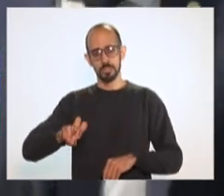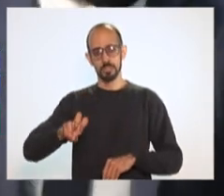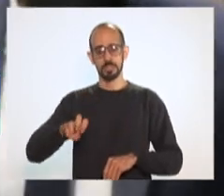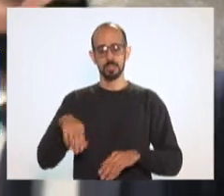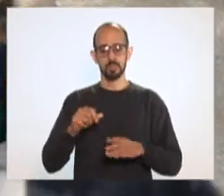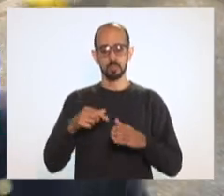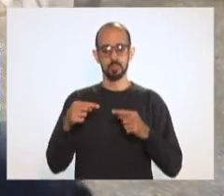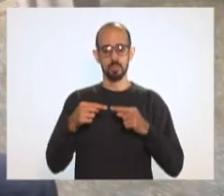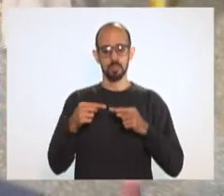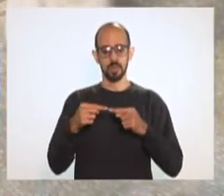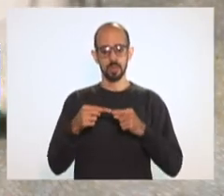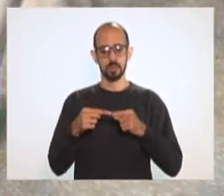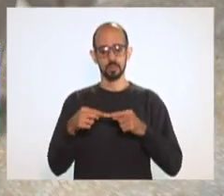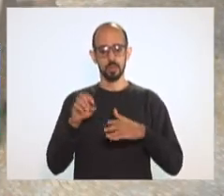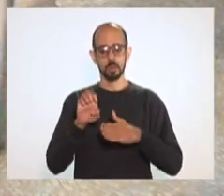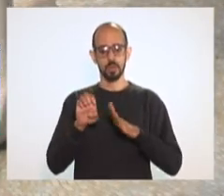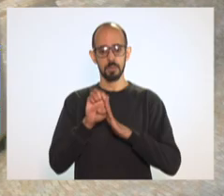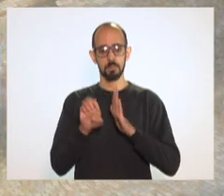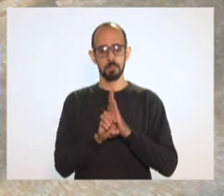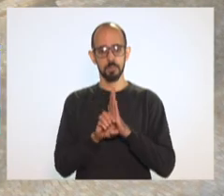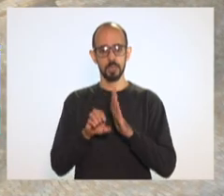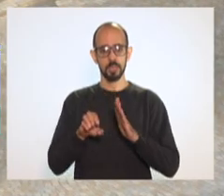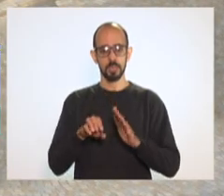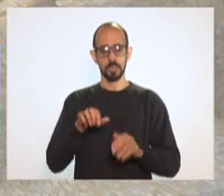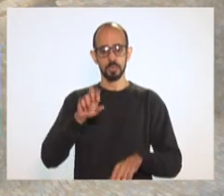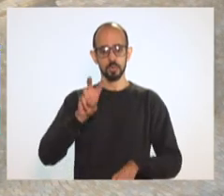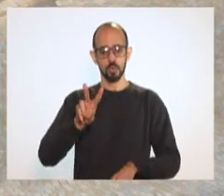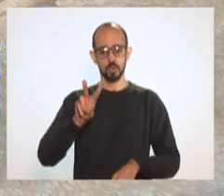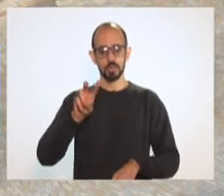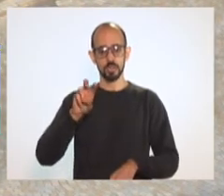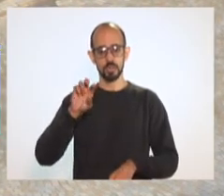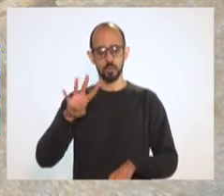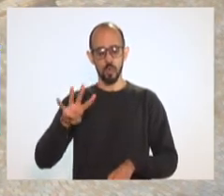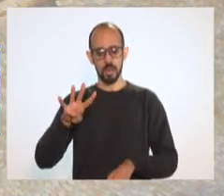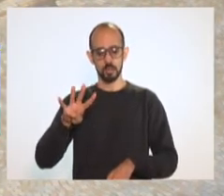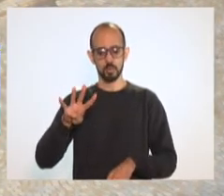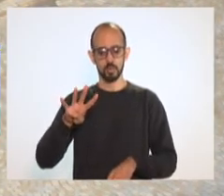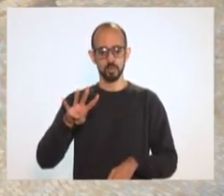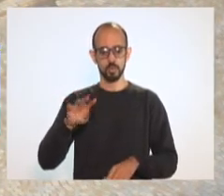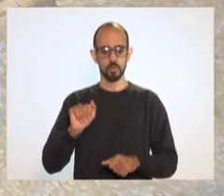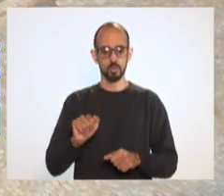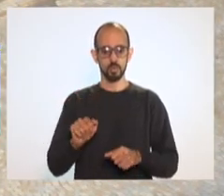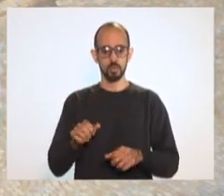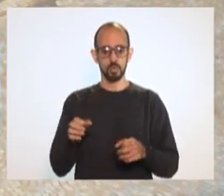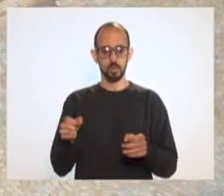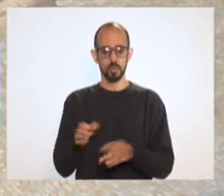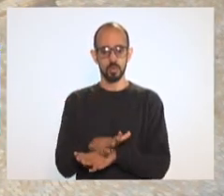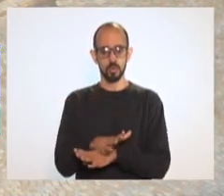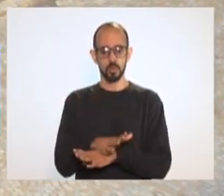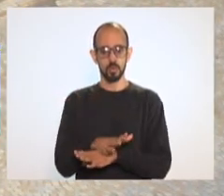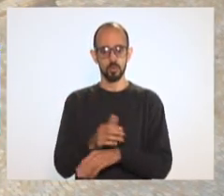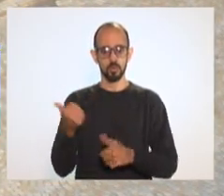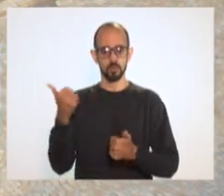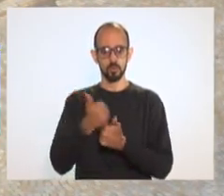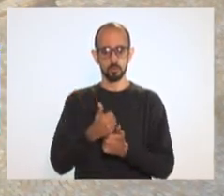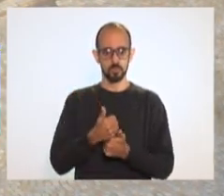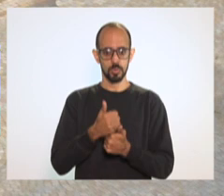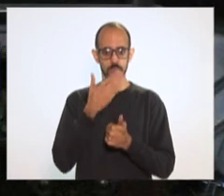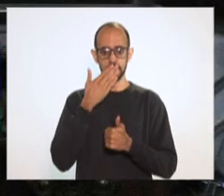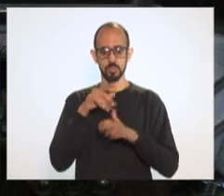com subemenda aglutinativa às emendas 2 e 4. Concluindo por substitutivo, pedindo forma final de redação.